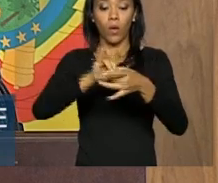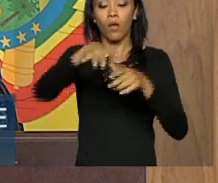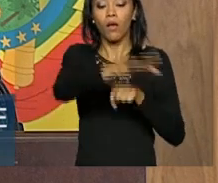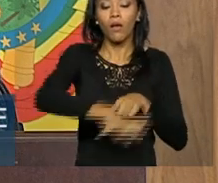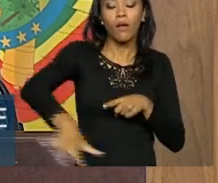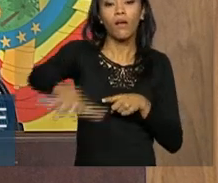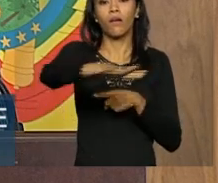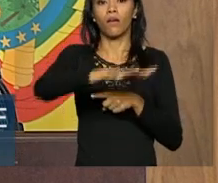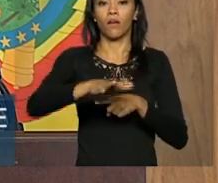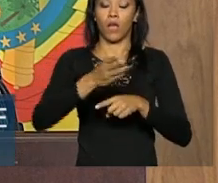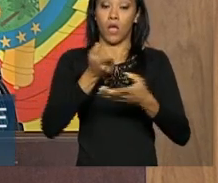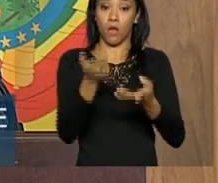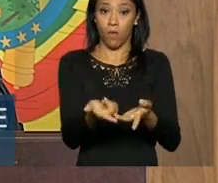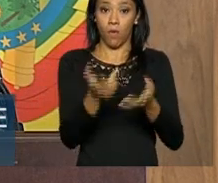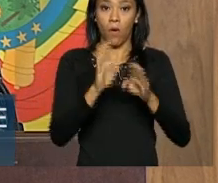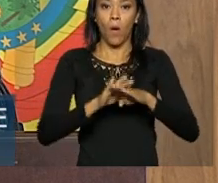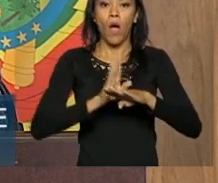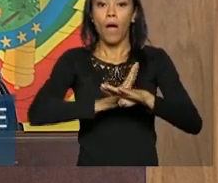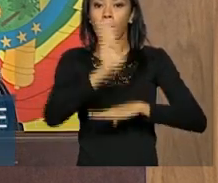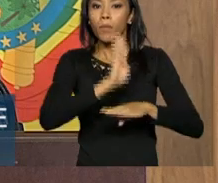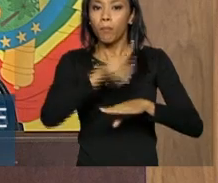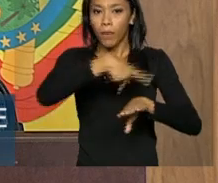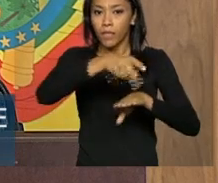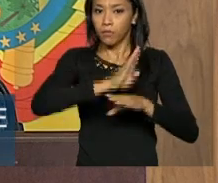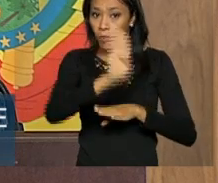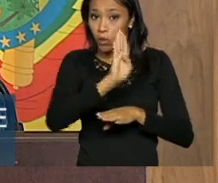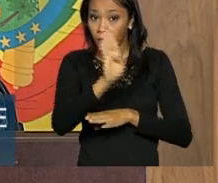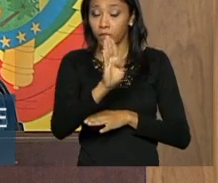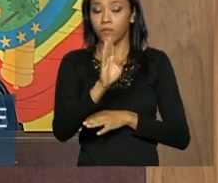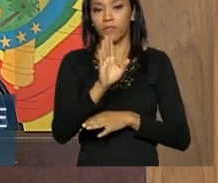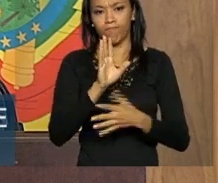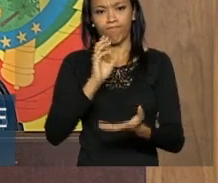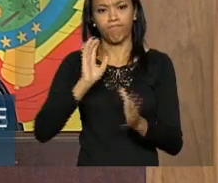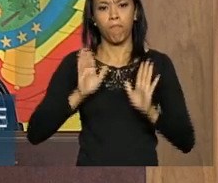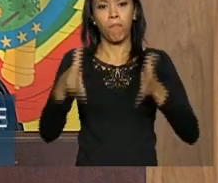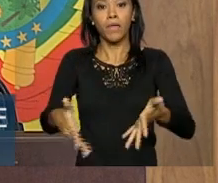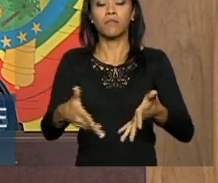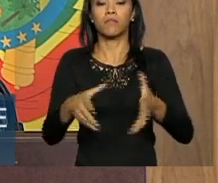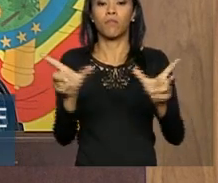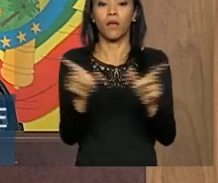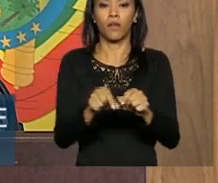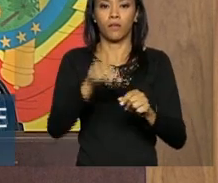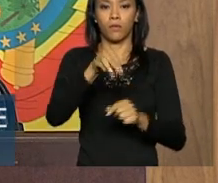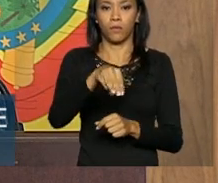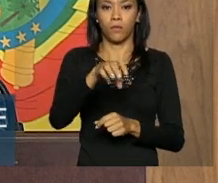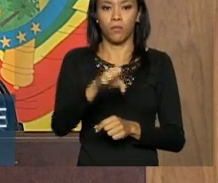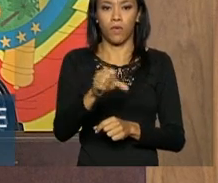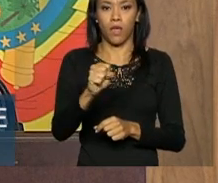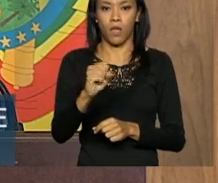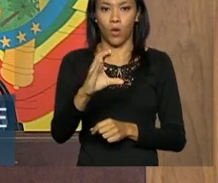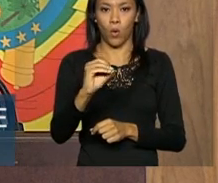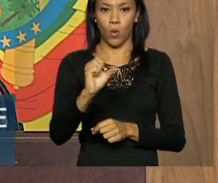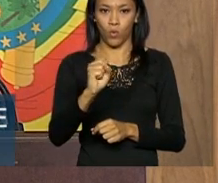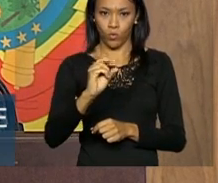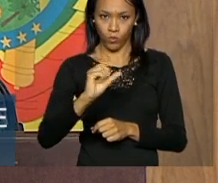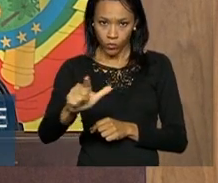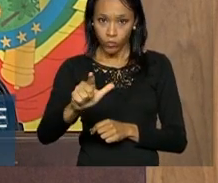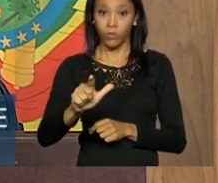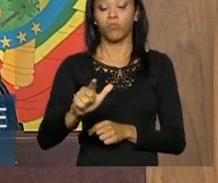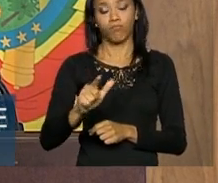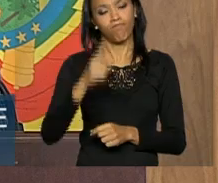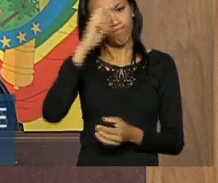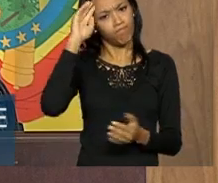da Bolívia ao Mercosul conta com o firme e determinado apoio do Brasil. Ela confirma